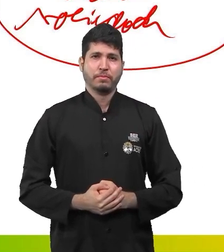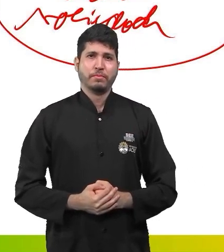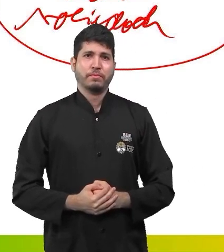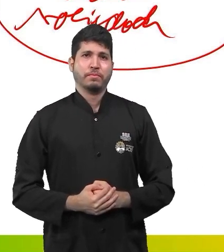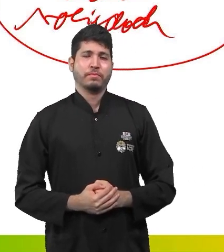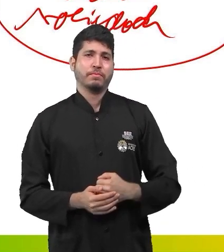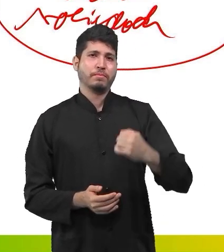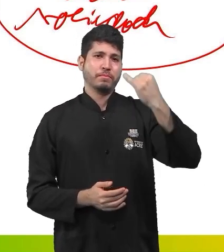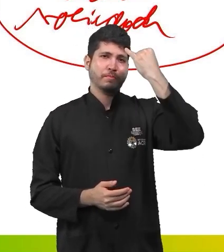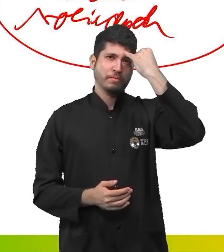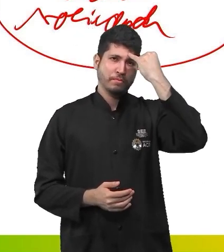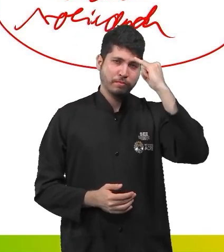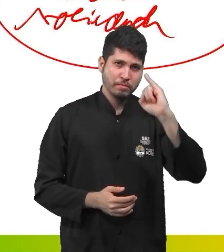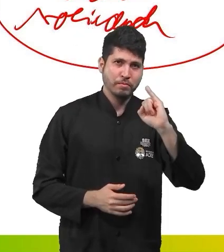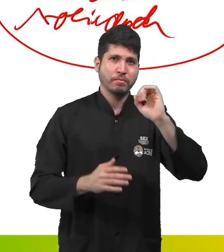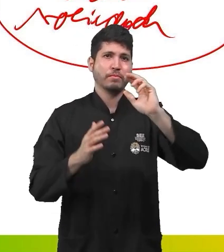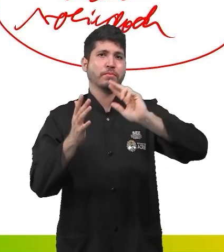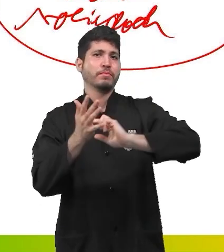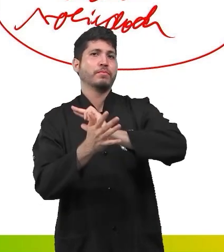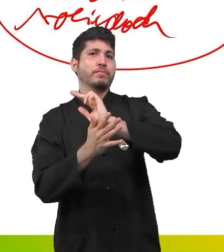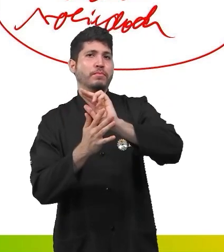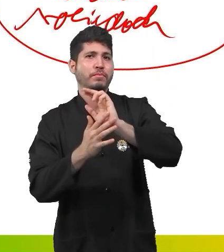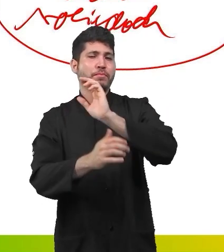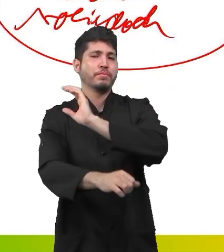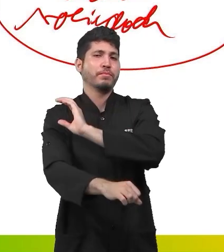adequada sobre a diversidade cultural,